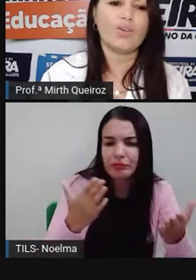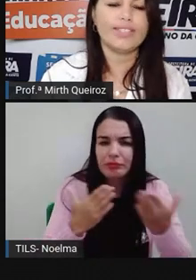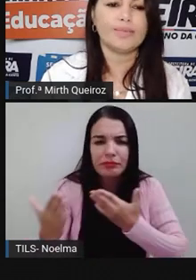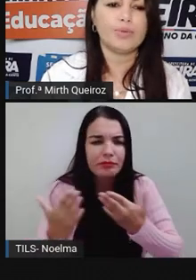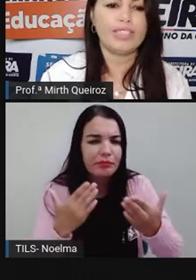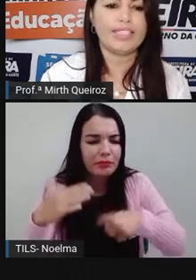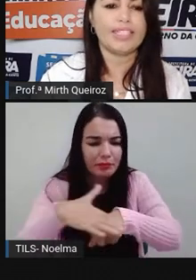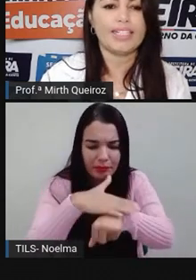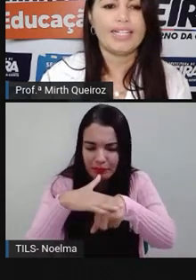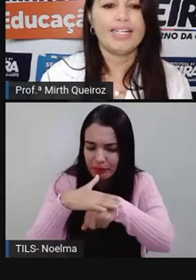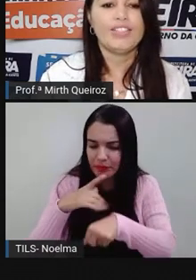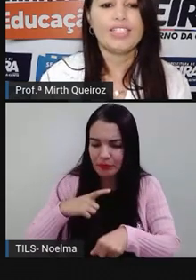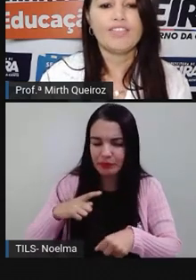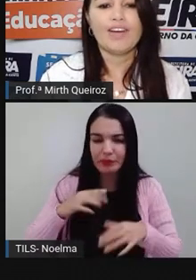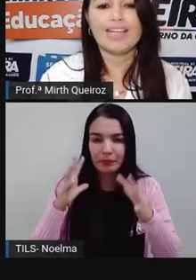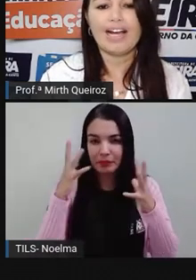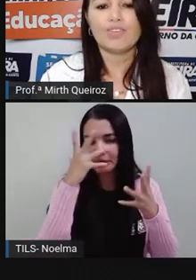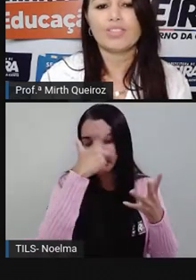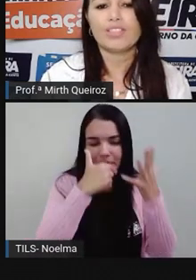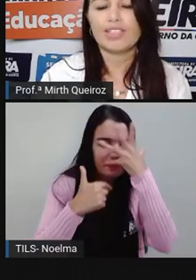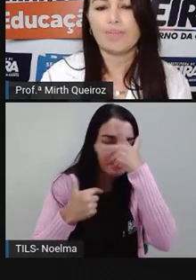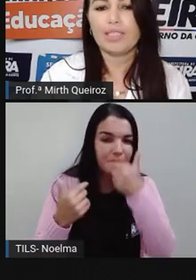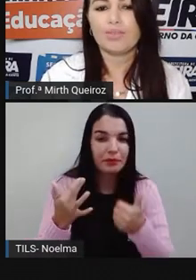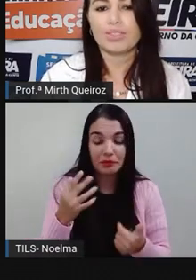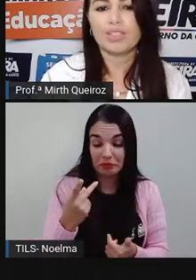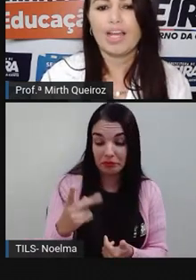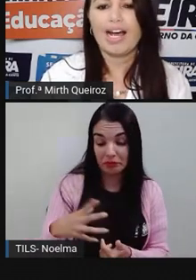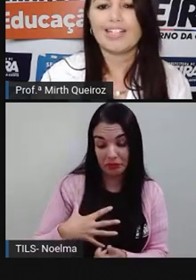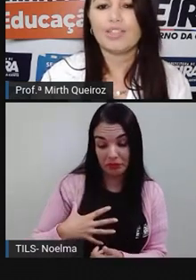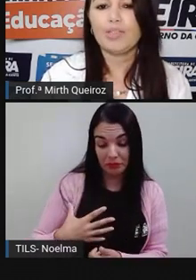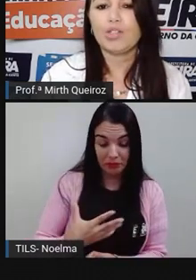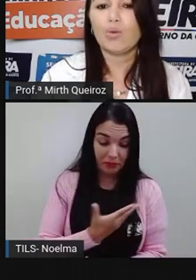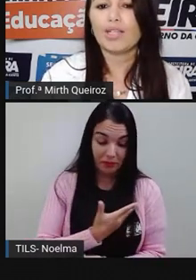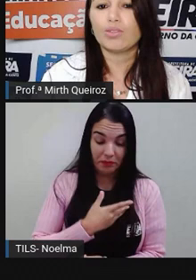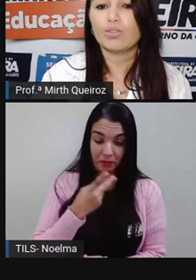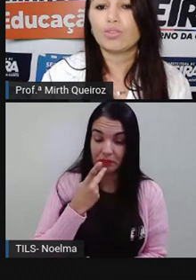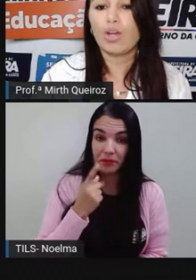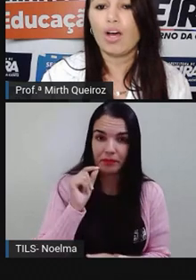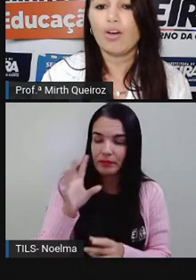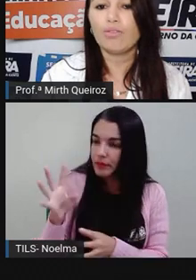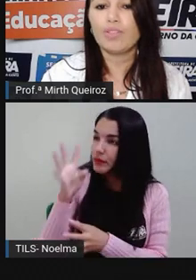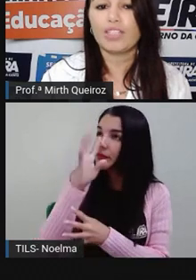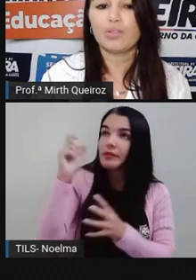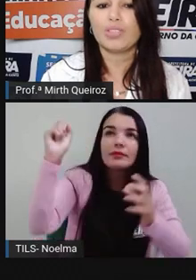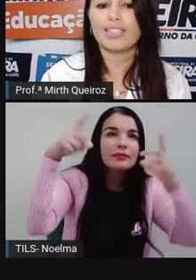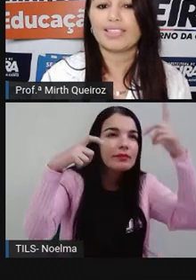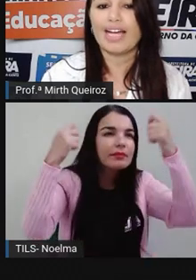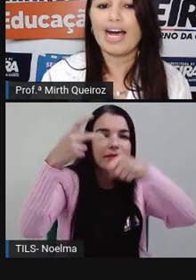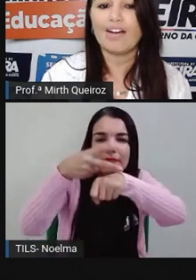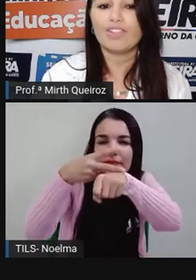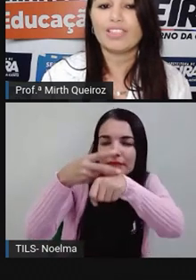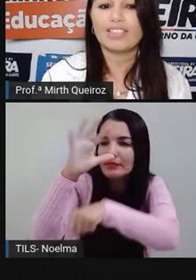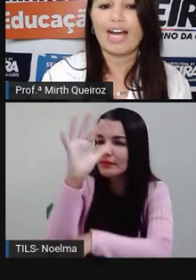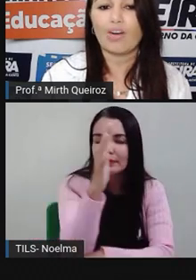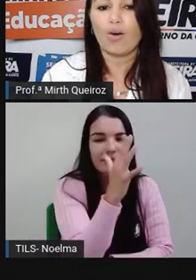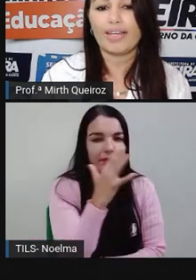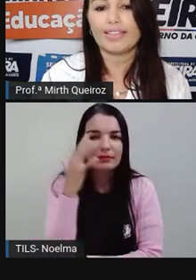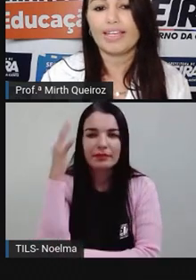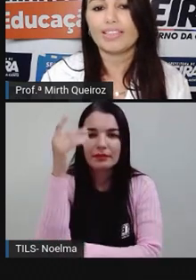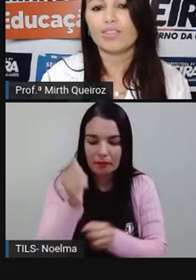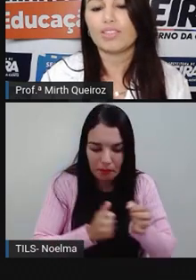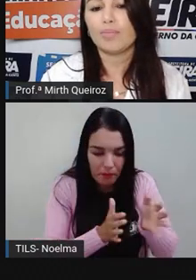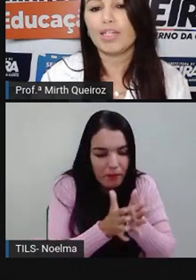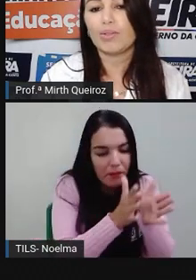tanta coisa bonita de que falavam seus amigos. Admirou a luz do sol, o verdor das árvores, a